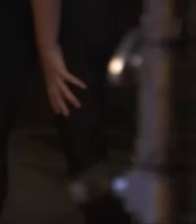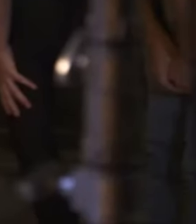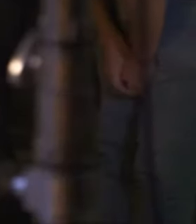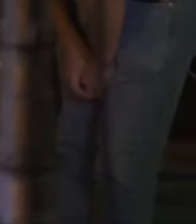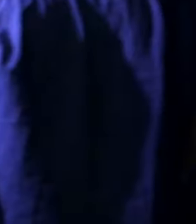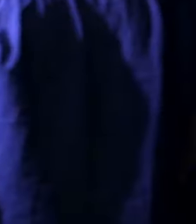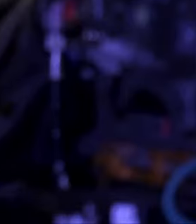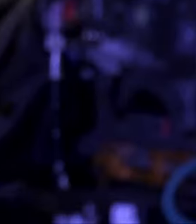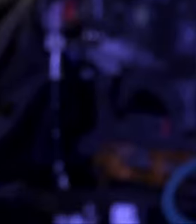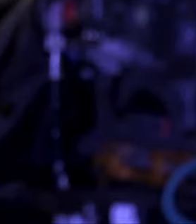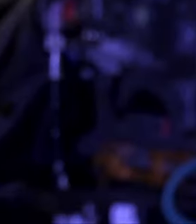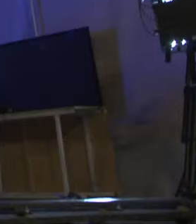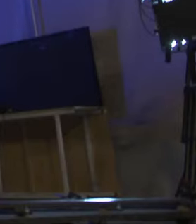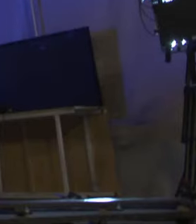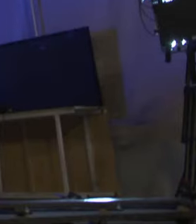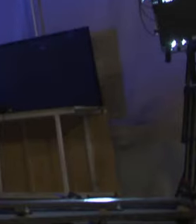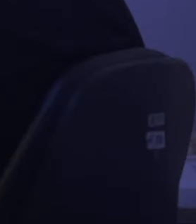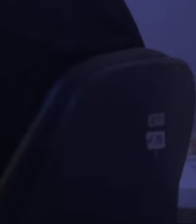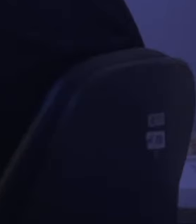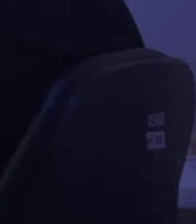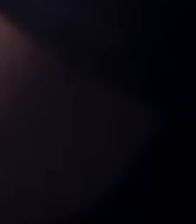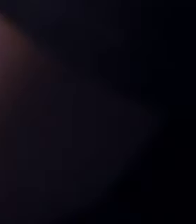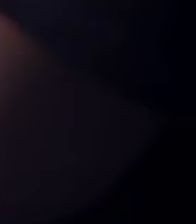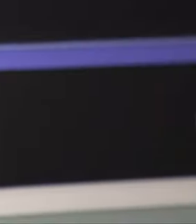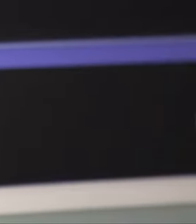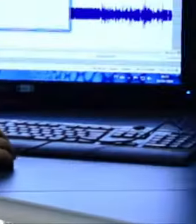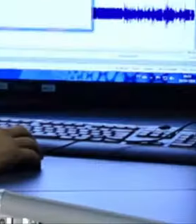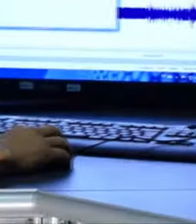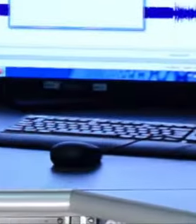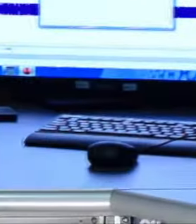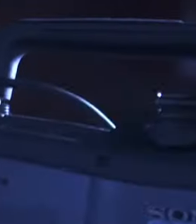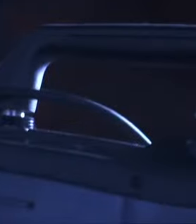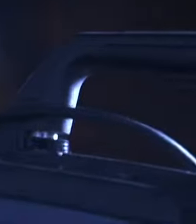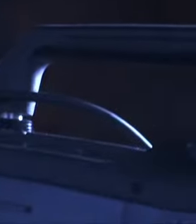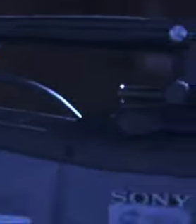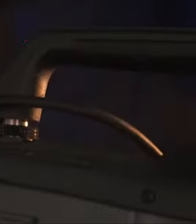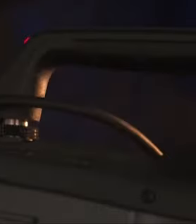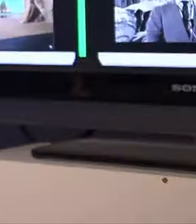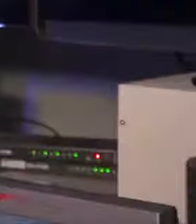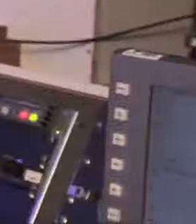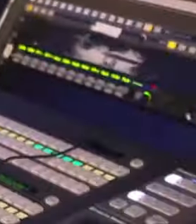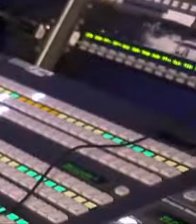Cultura e toda a diversidade em forma de conteúdo.